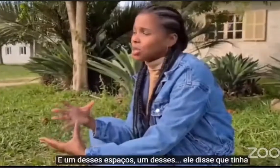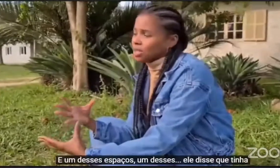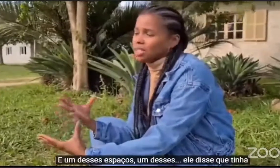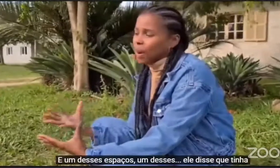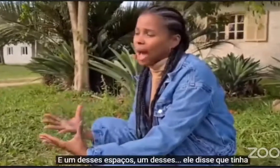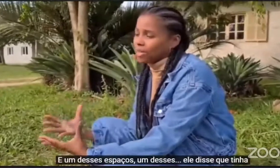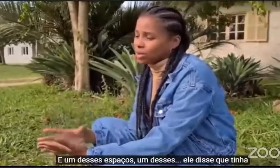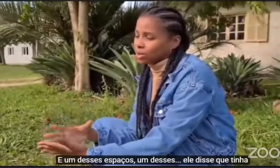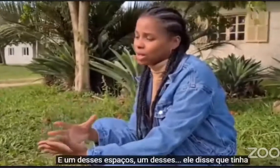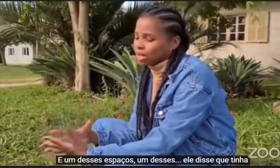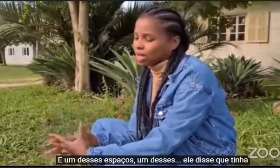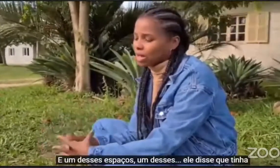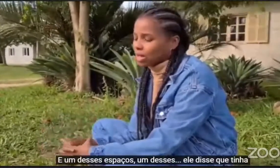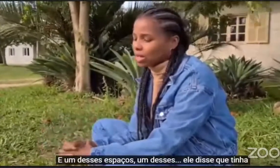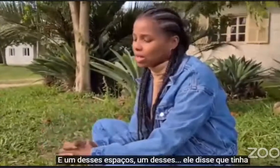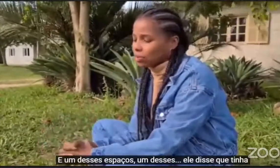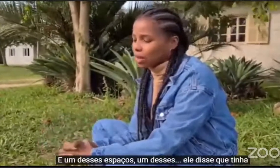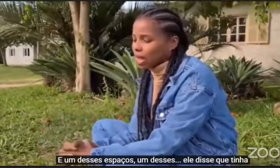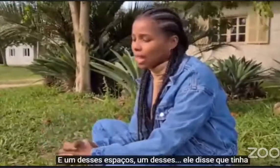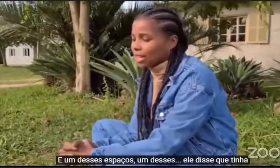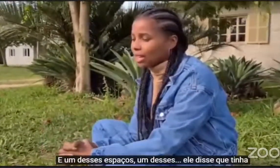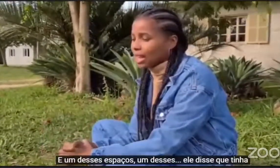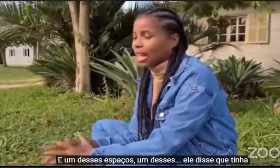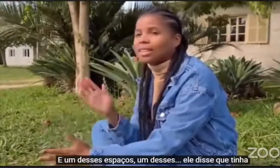um desses espaços,